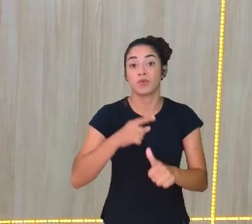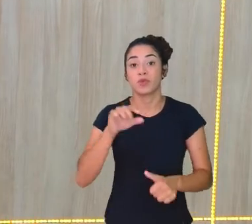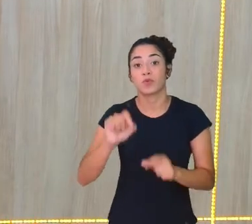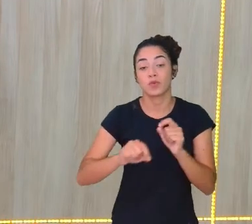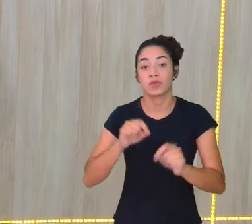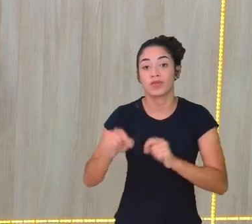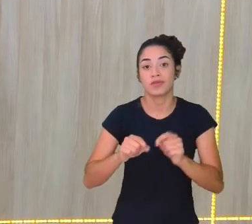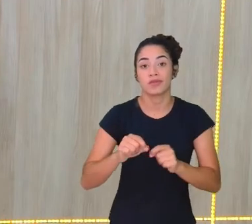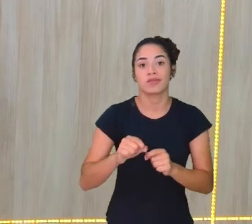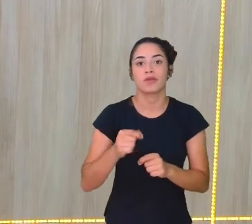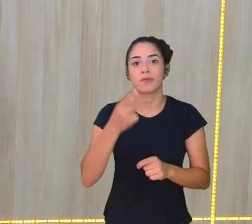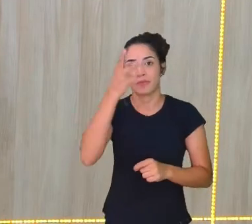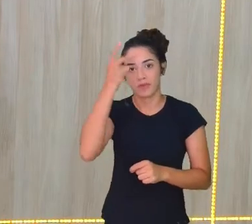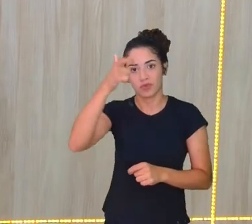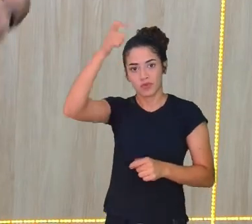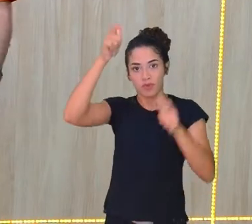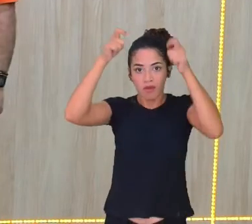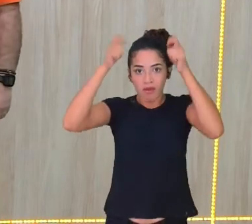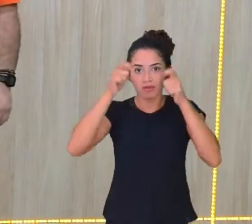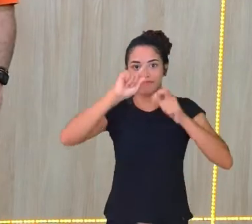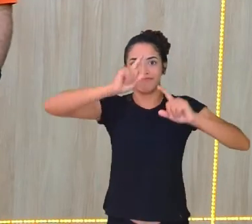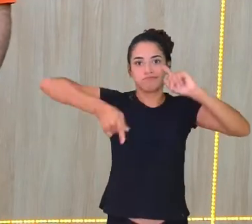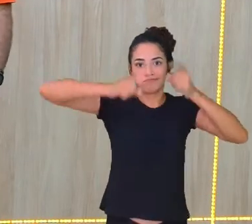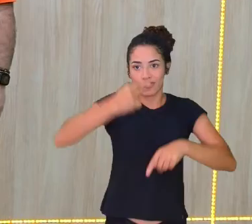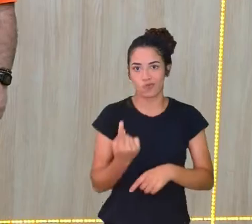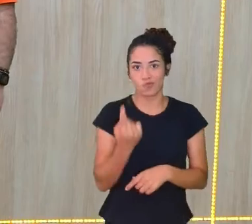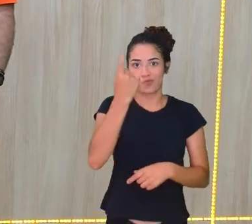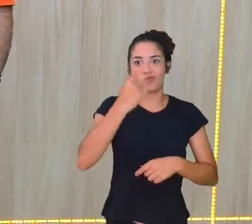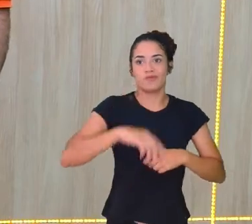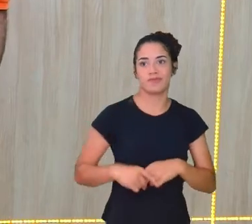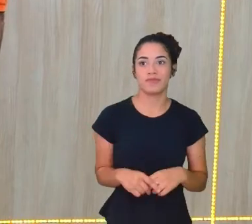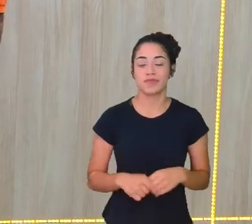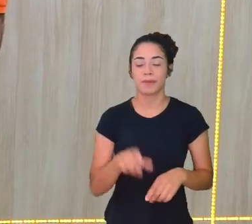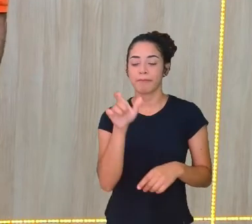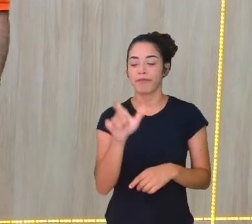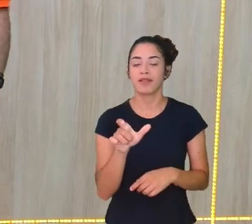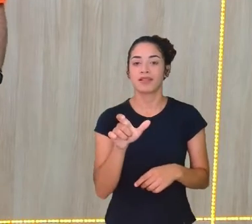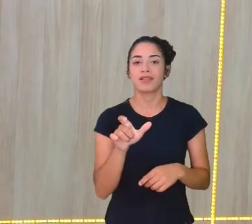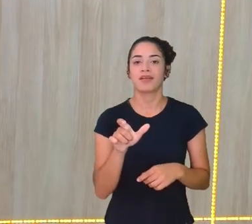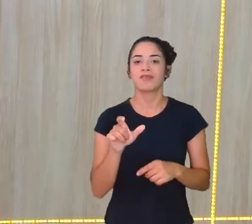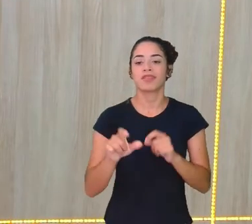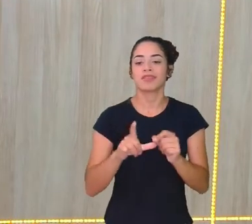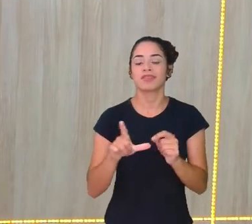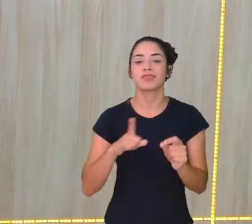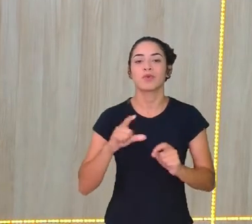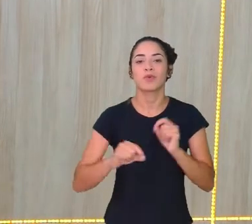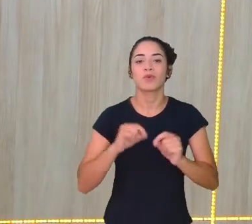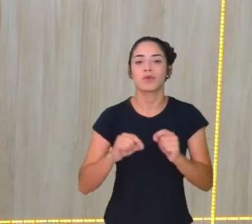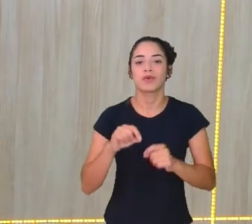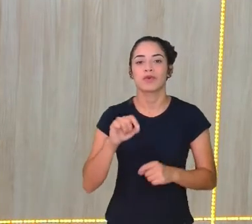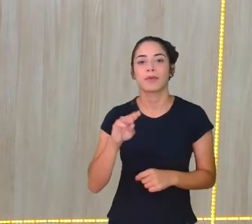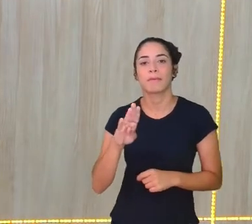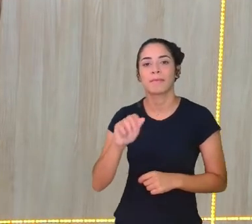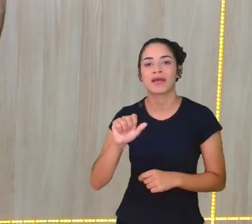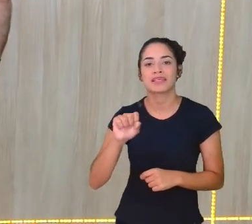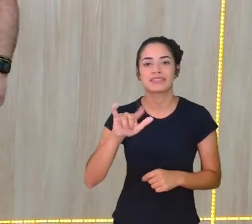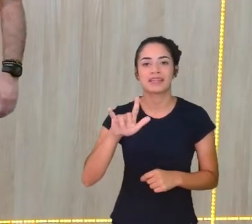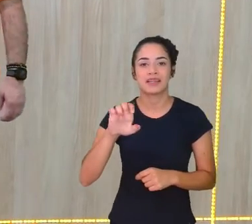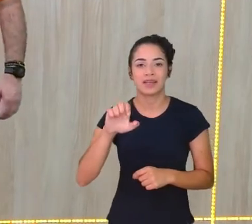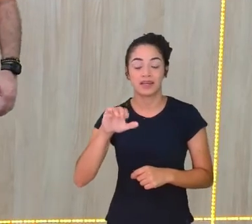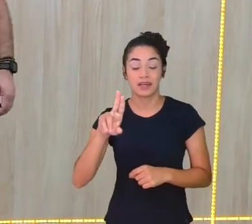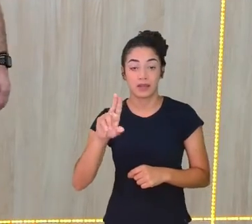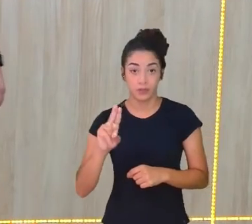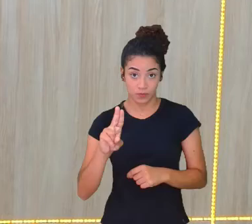um rei, né, que recebia o nome, né, de Basileu, né? Então, ainda é uma herança, ó,